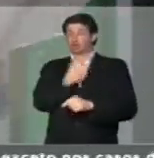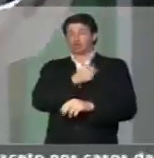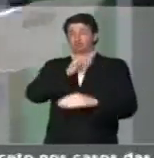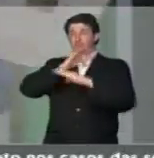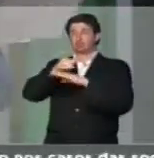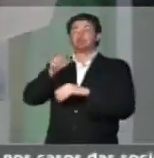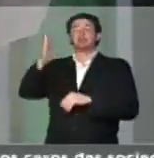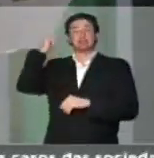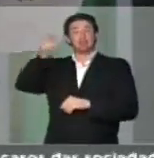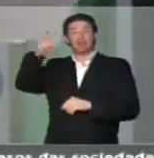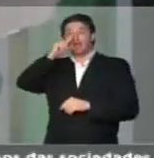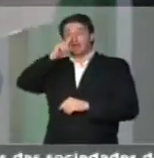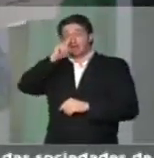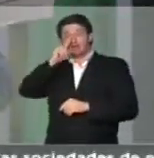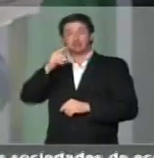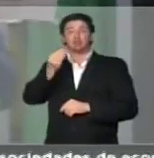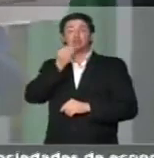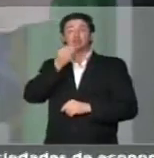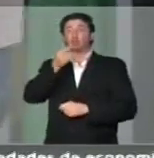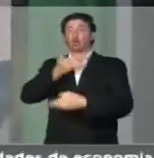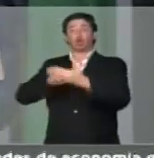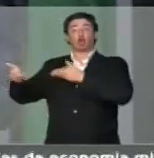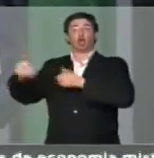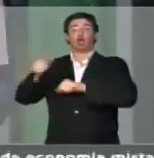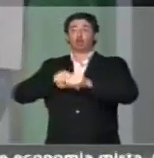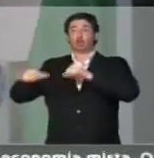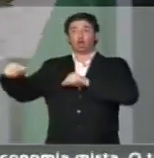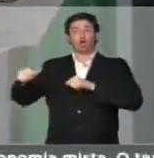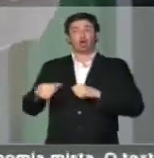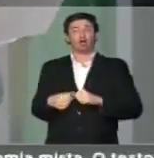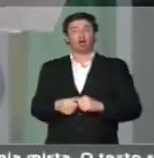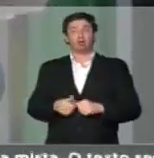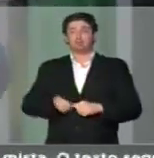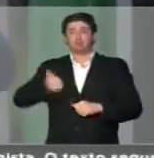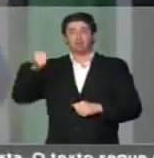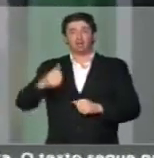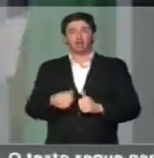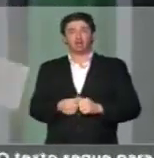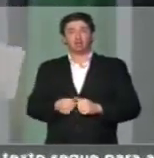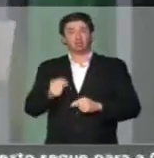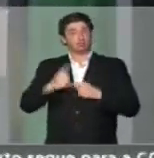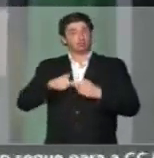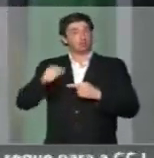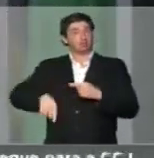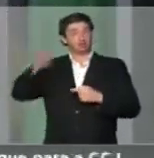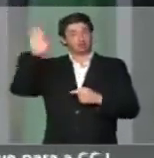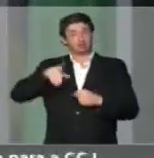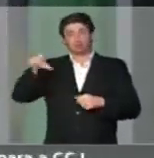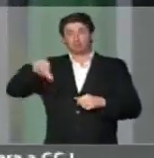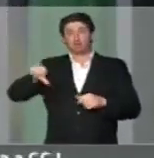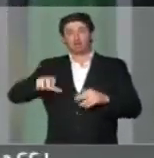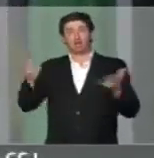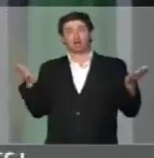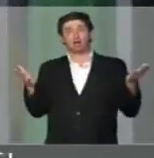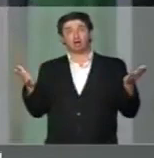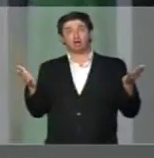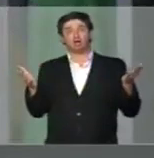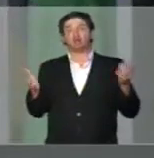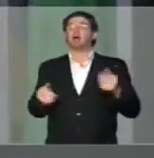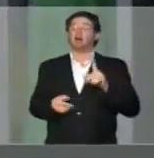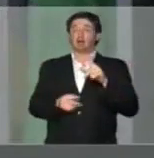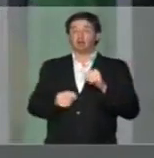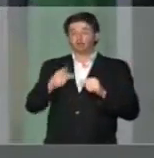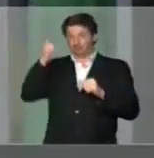está passando fôssemos nós que estivéssemos atravessando, porque a situação no Brasil é pior. E vou